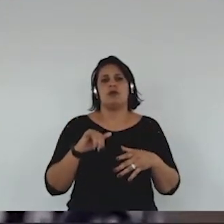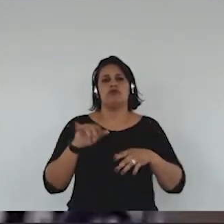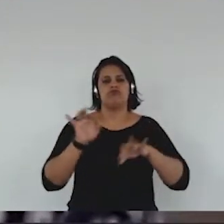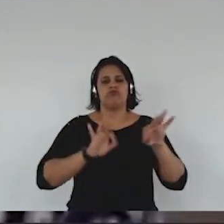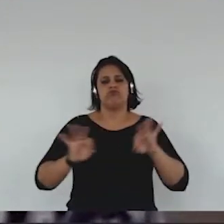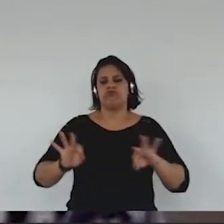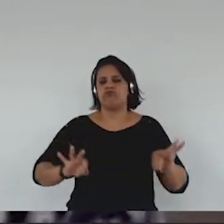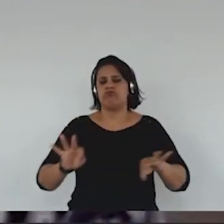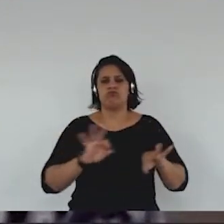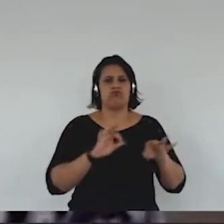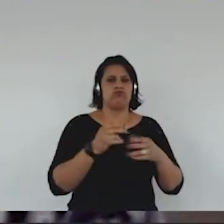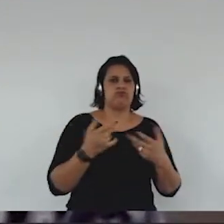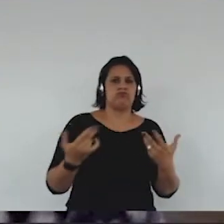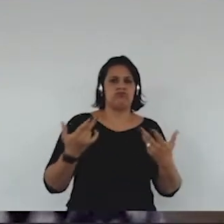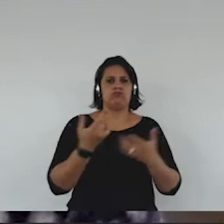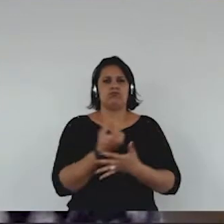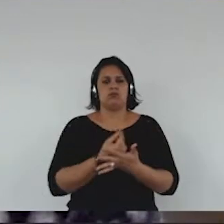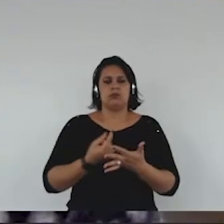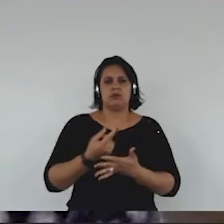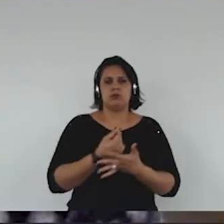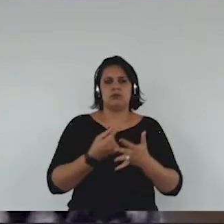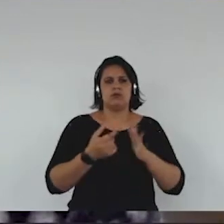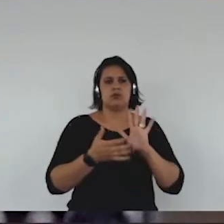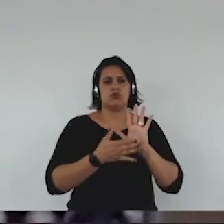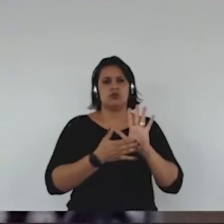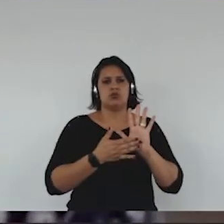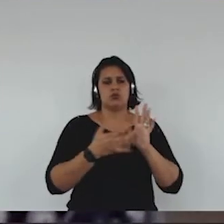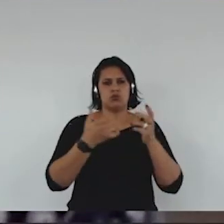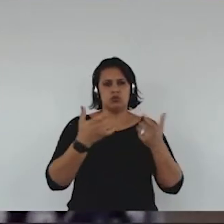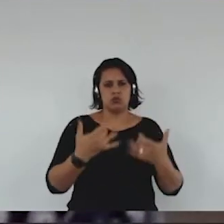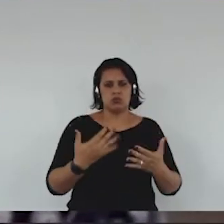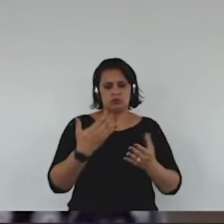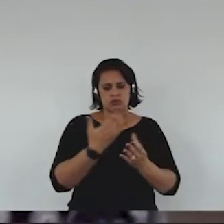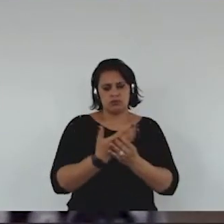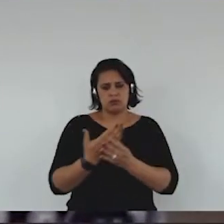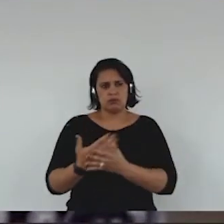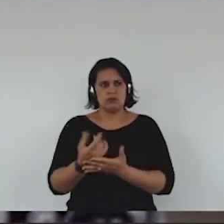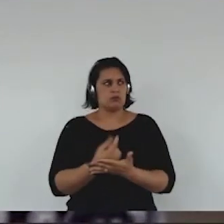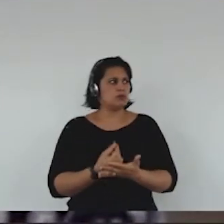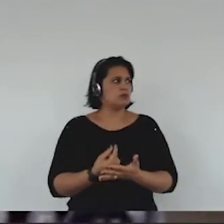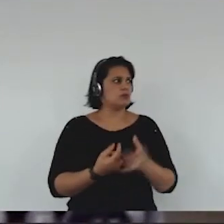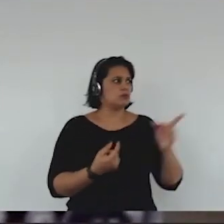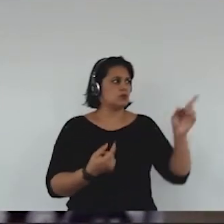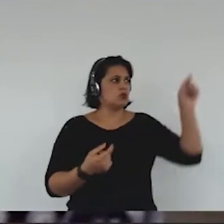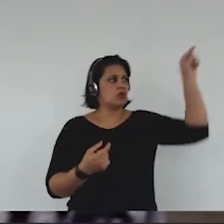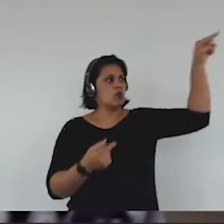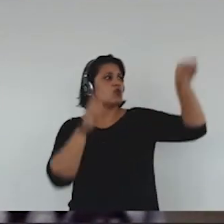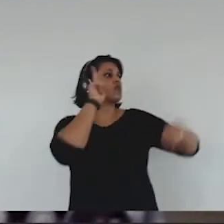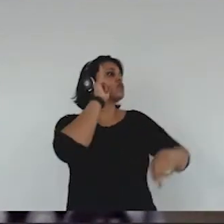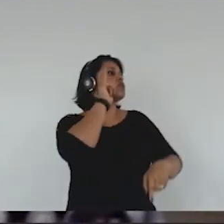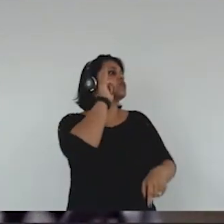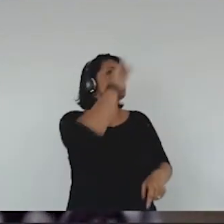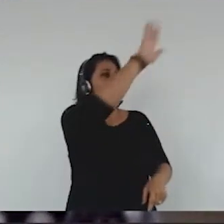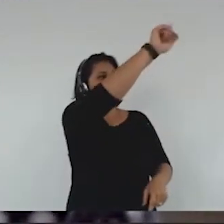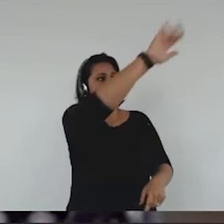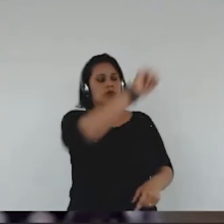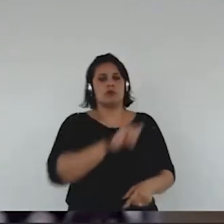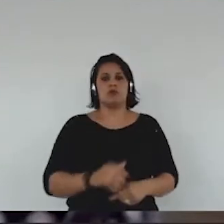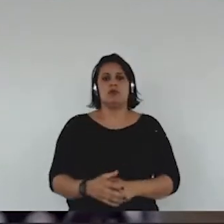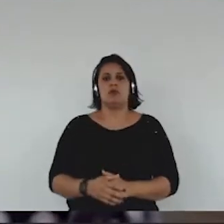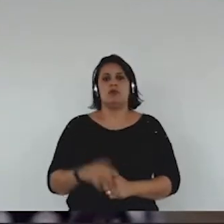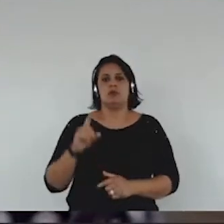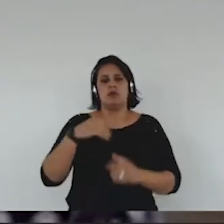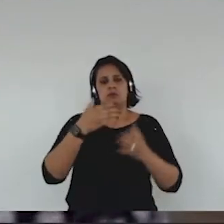toda a questão financeira do procedimento arbitral e vai auxiliar na organização do procedimento,